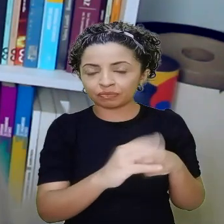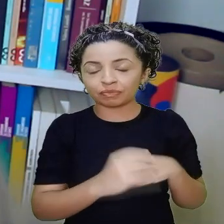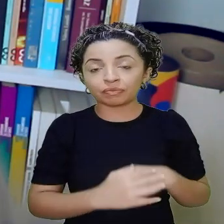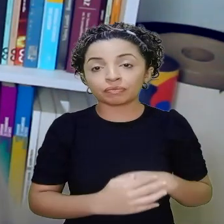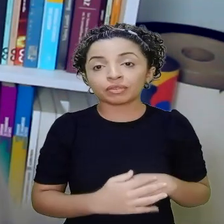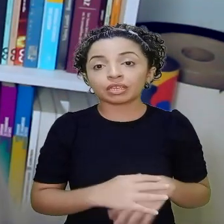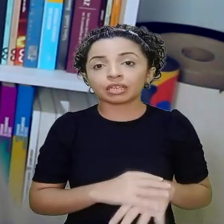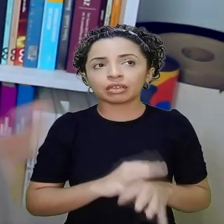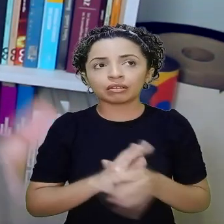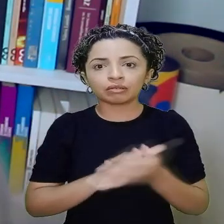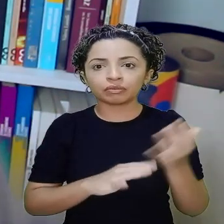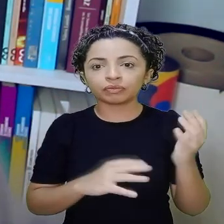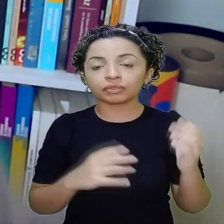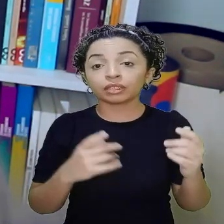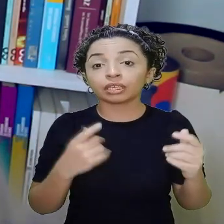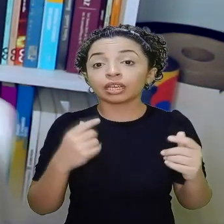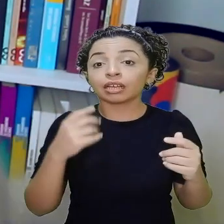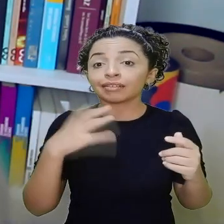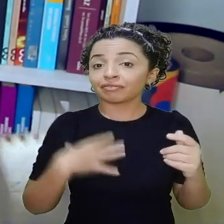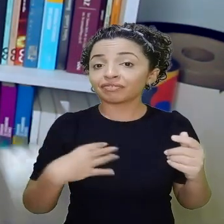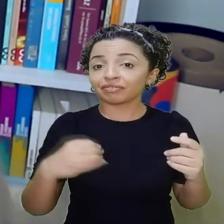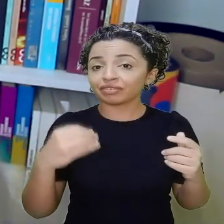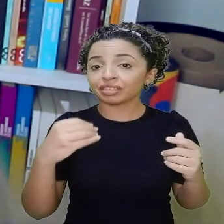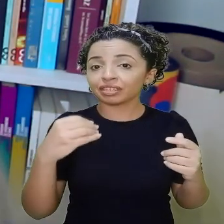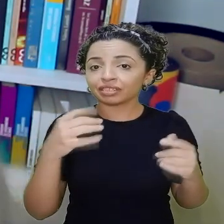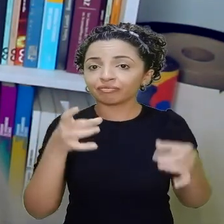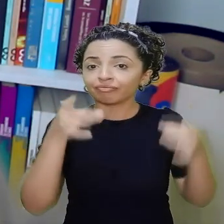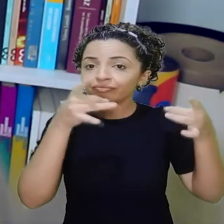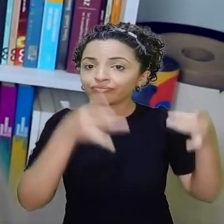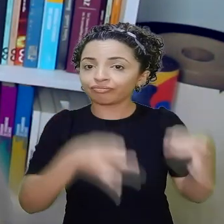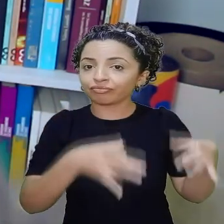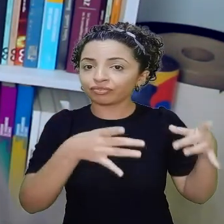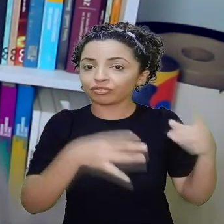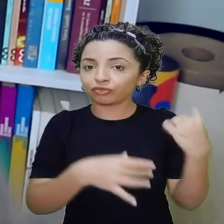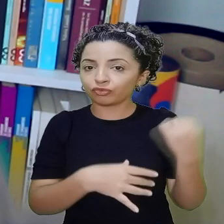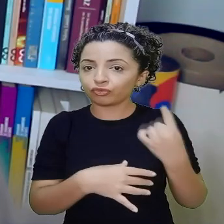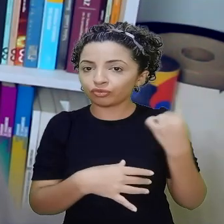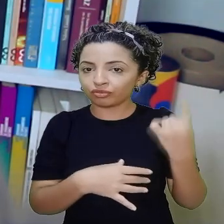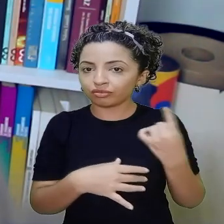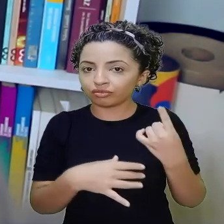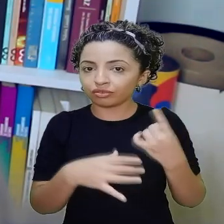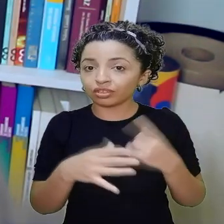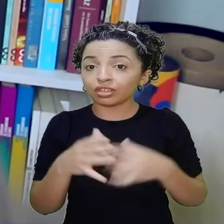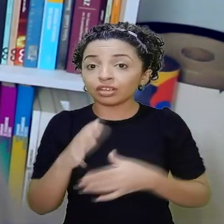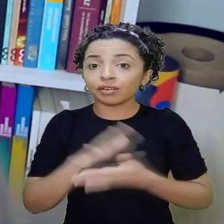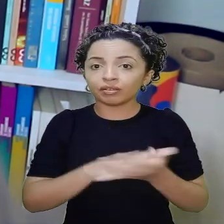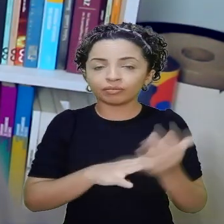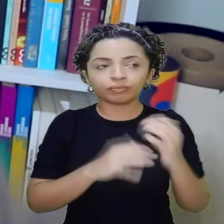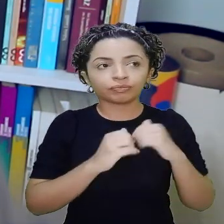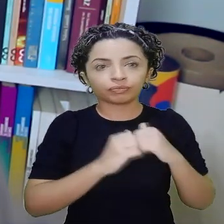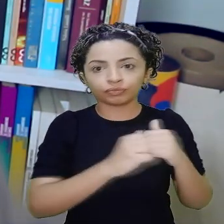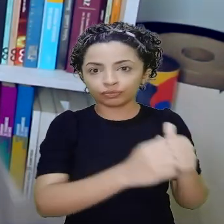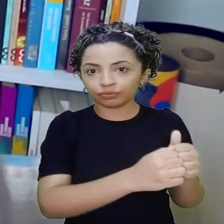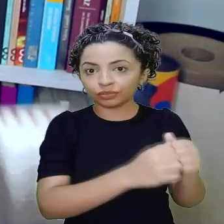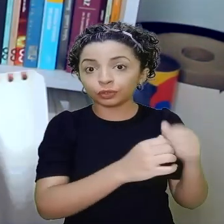fazendo uma pesquisa na Europa, e vai deixar a mãe sozinha em Porto Alegre. Chamou para morar em Porto Alegre e acabou abandonando